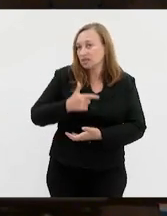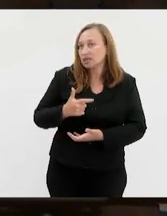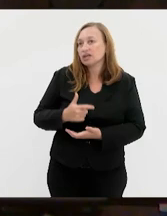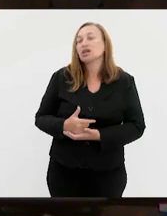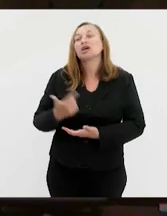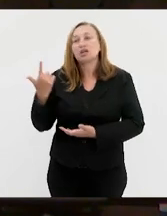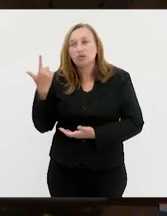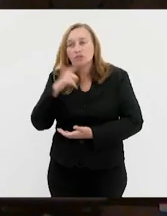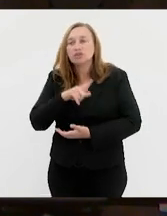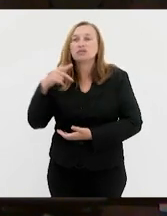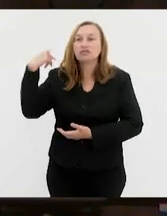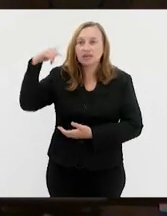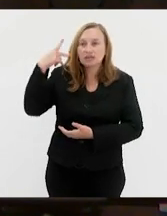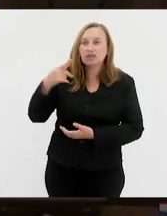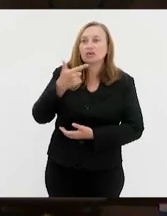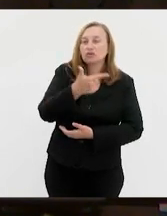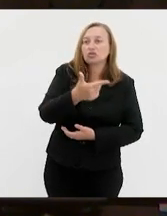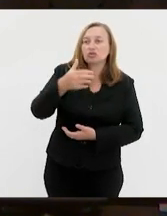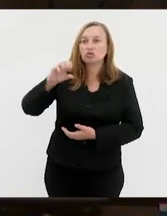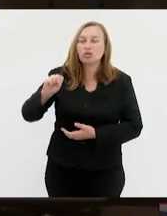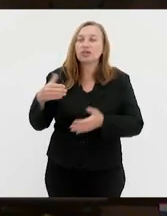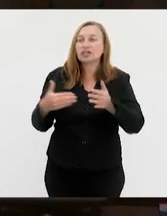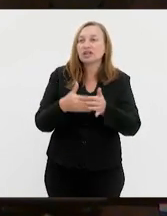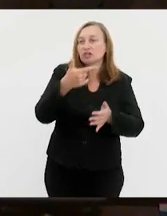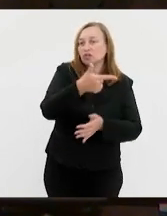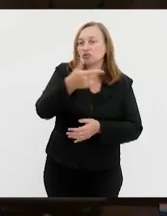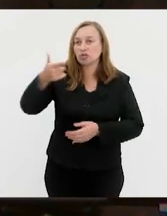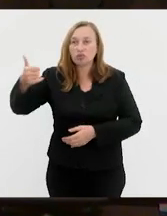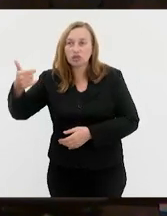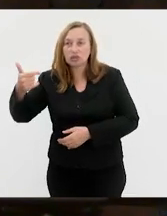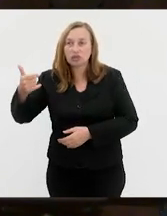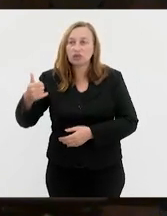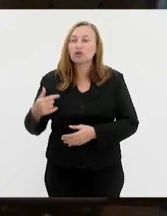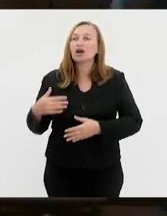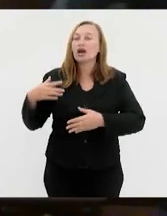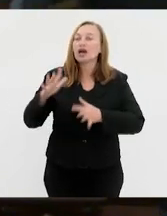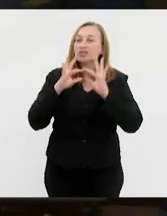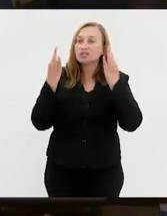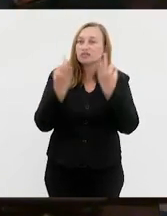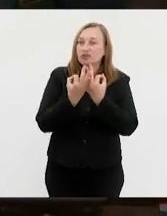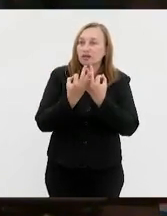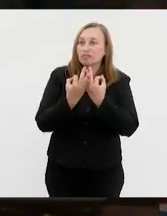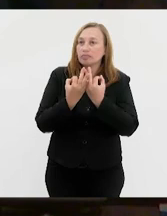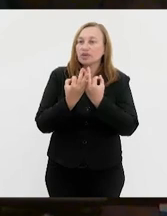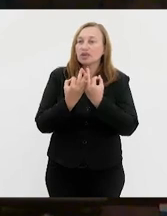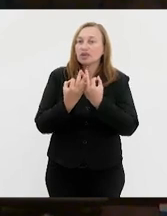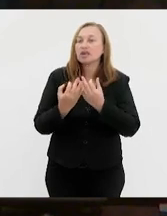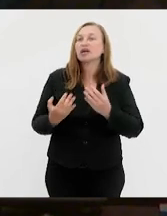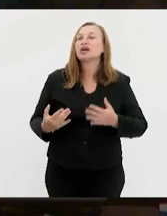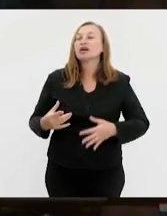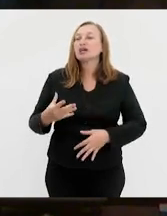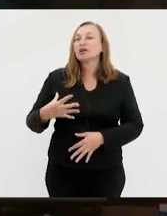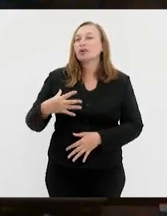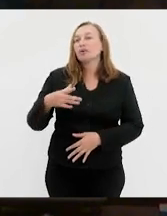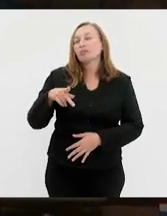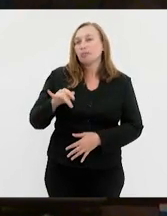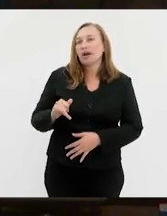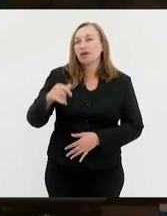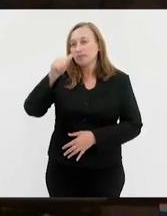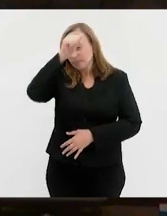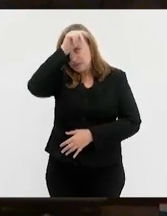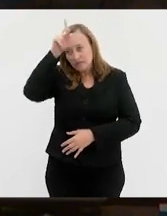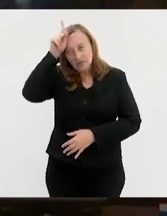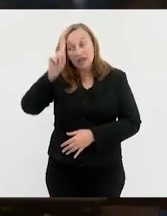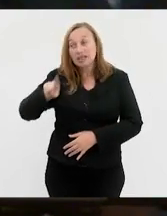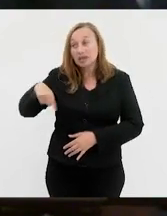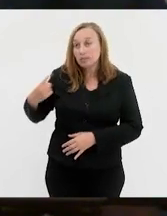de 2008 a 2012, que o projeto da nossa família era tentar eleger meu pai prefeito, e que depois que ele